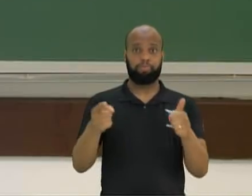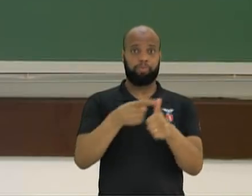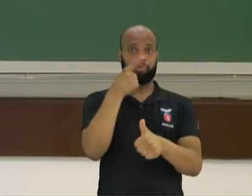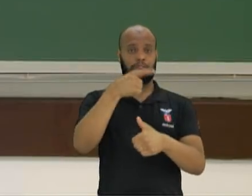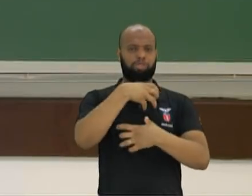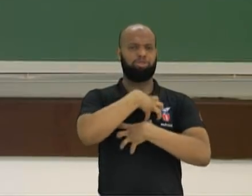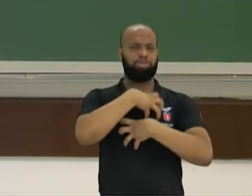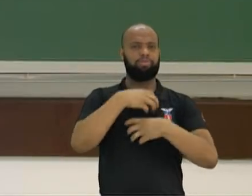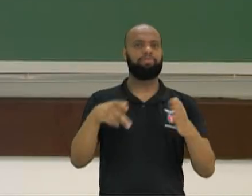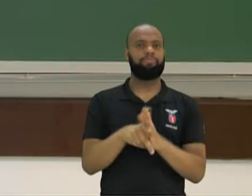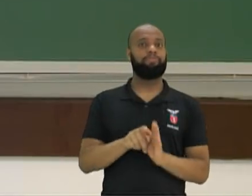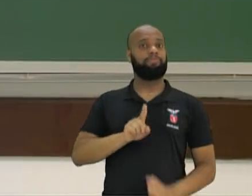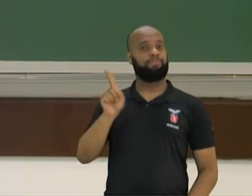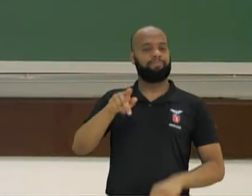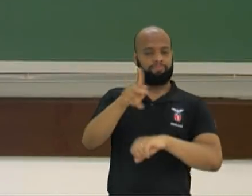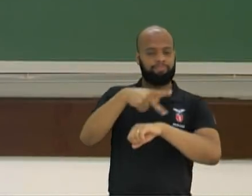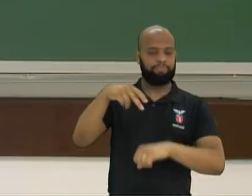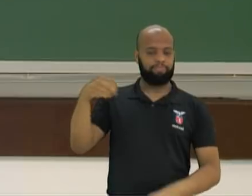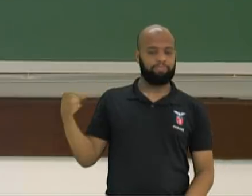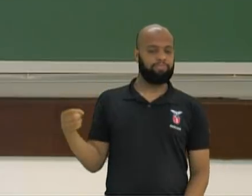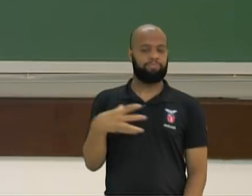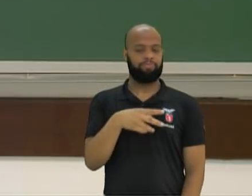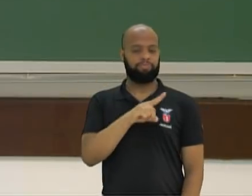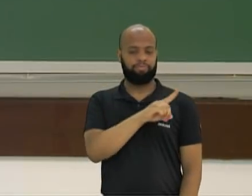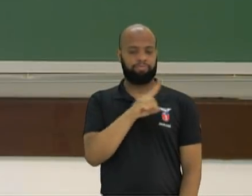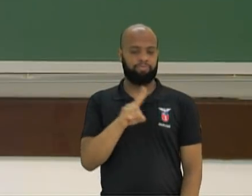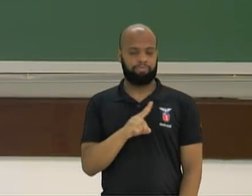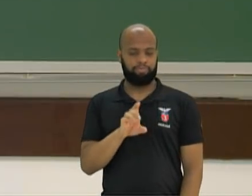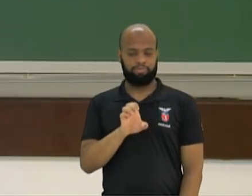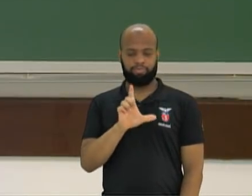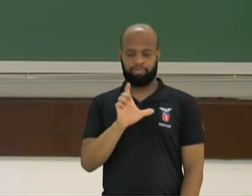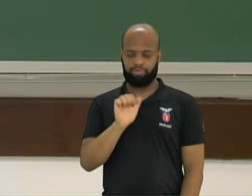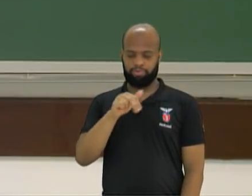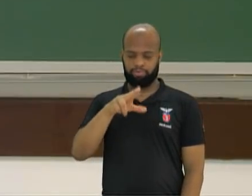atitude na Nova Zelândia para frear essa